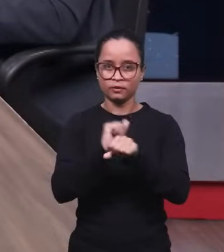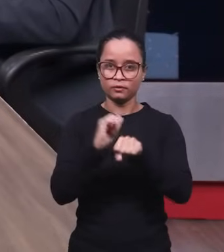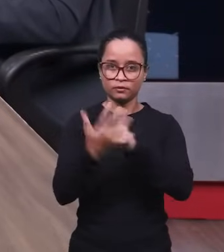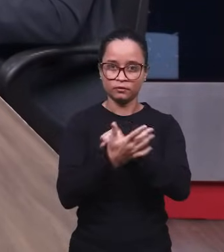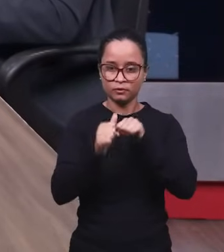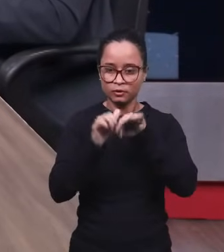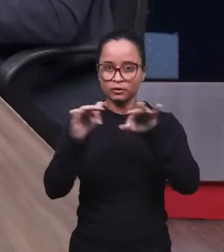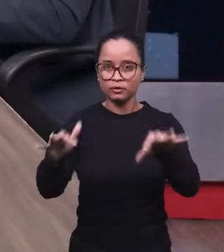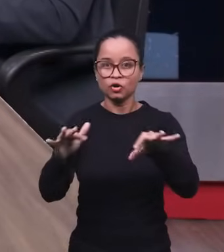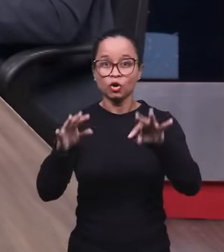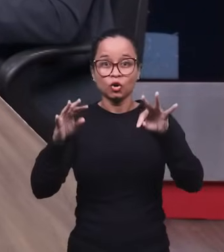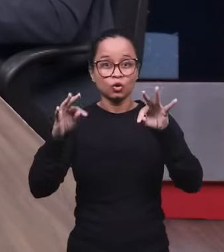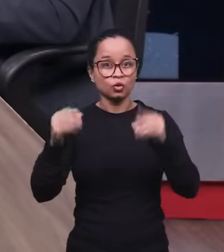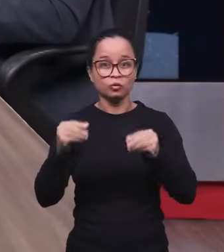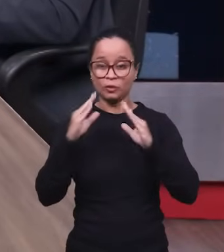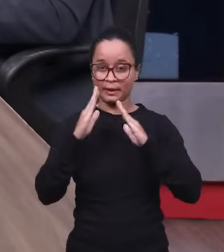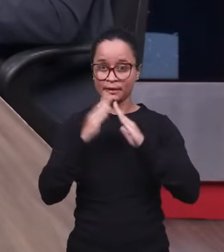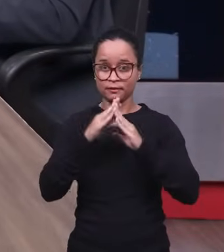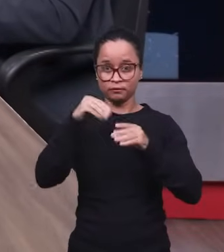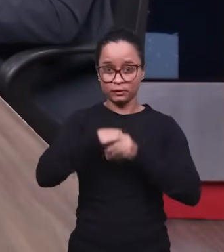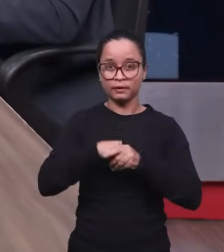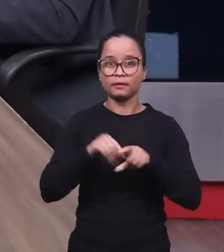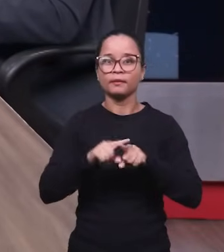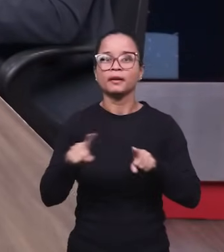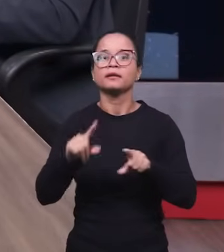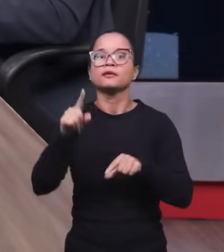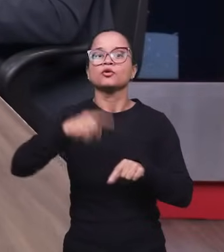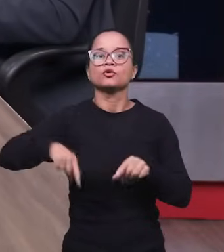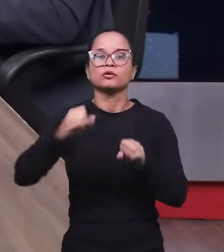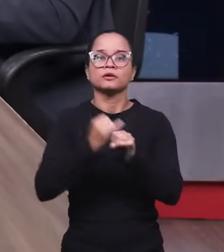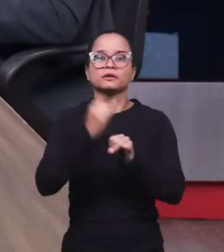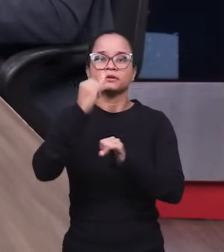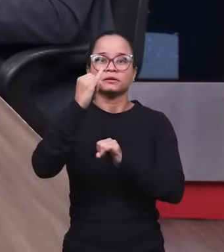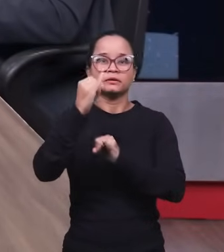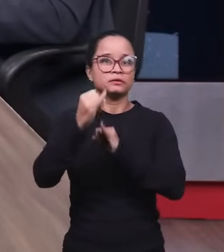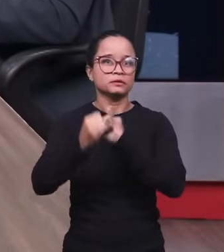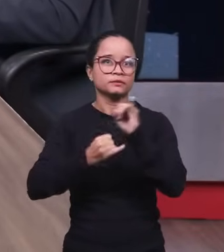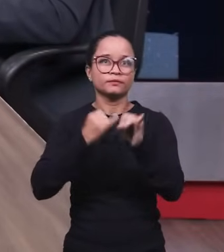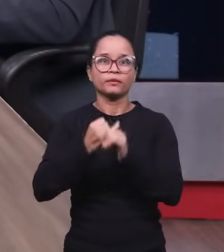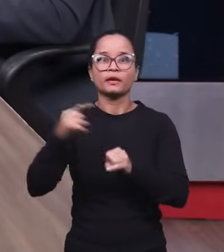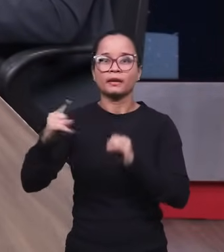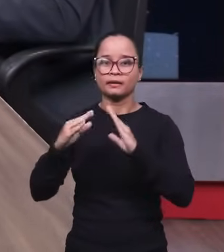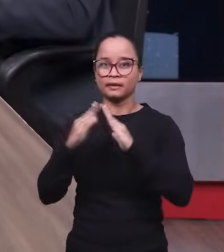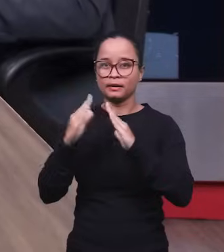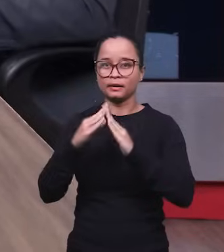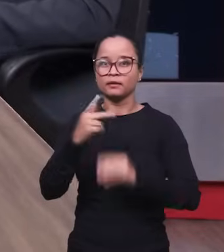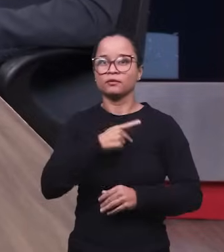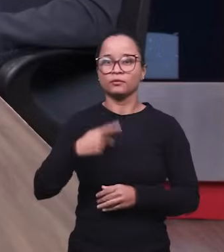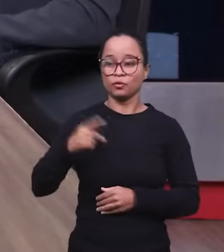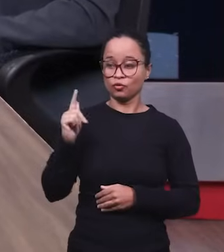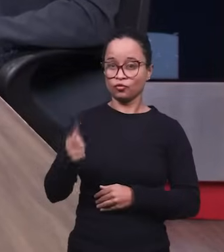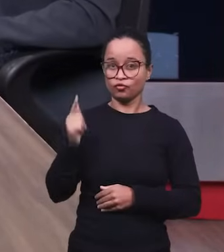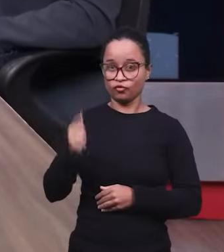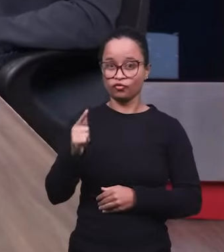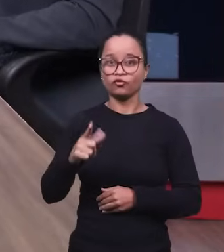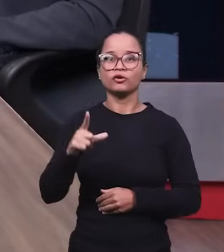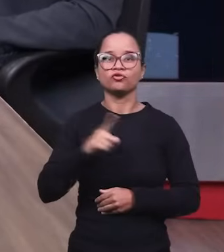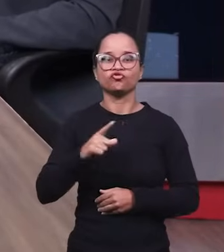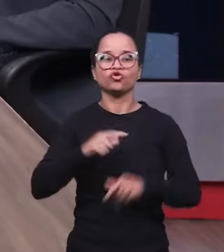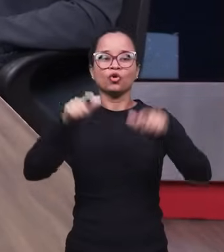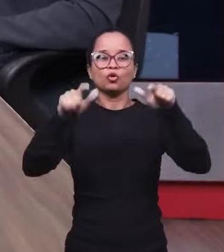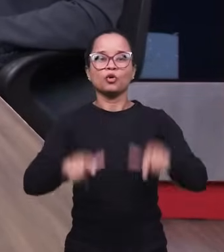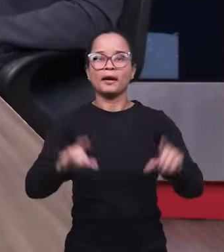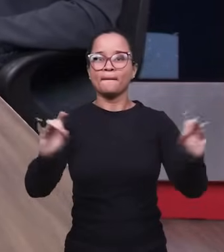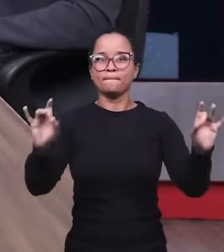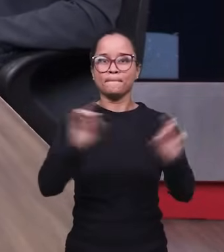da pandemia, que nós não deixamos de transmitir as mensagens. Por exemplo, lá na casa do pastor Gedeuti, tinha lá um estúdio com tudo preparado,